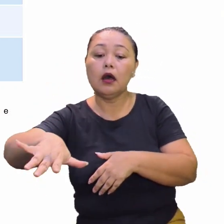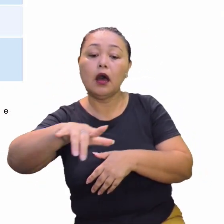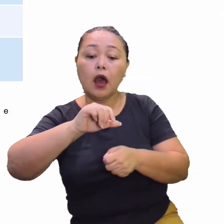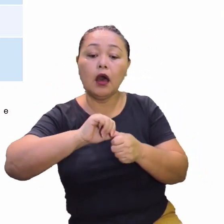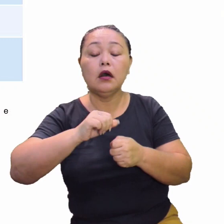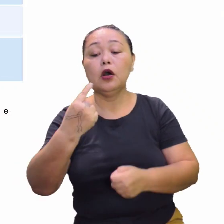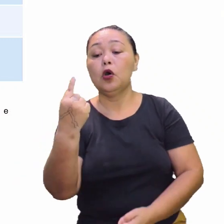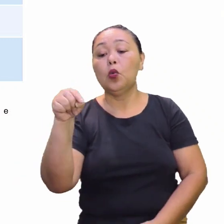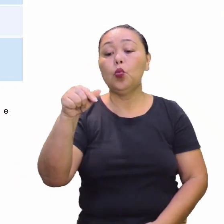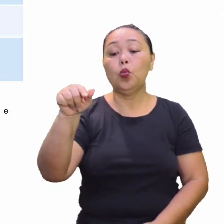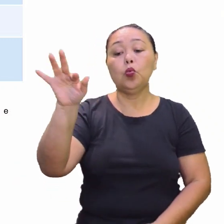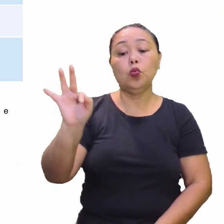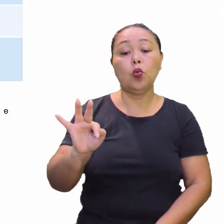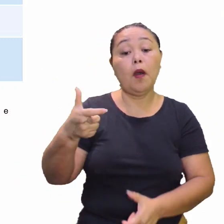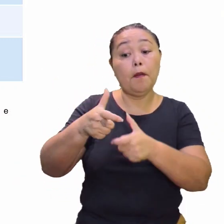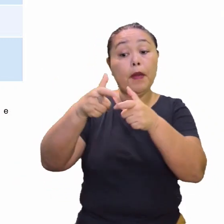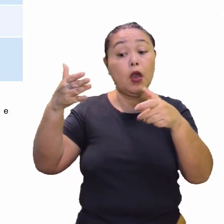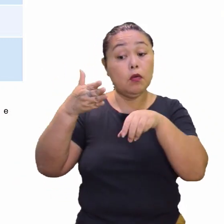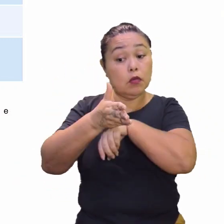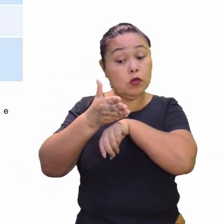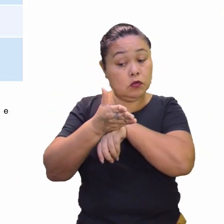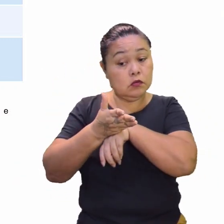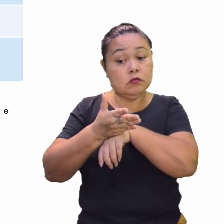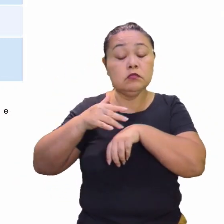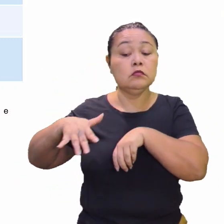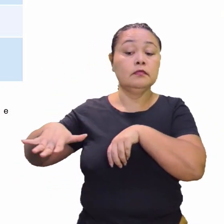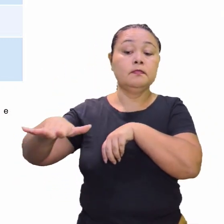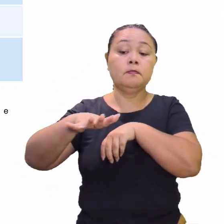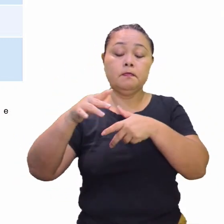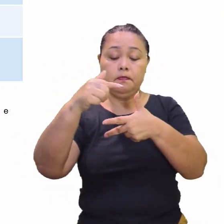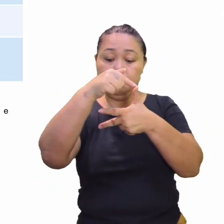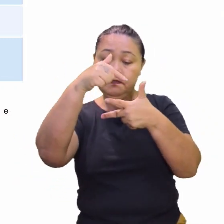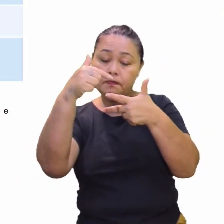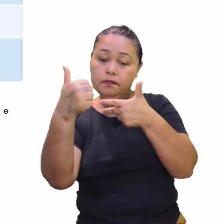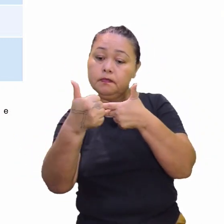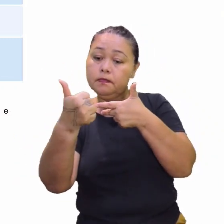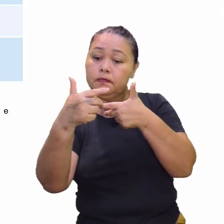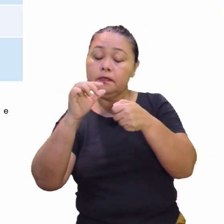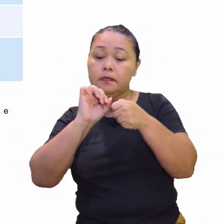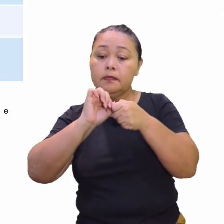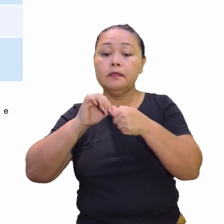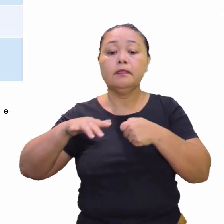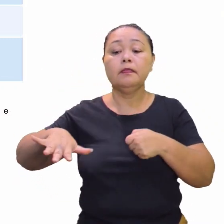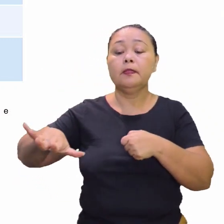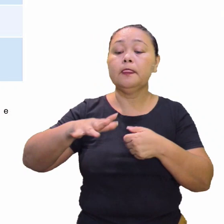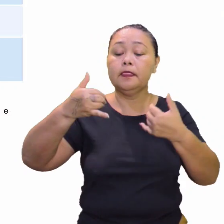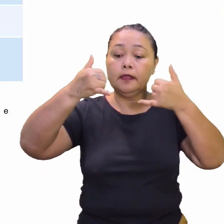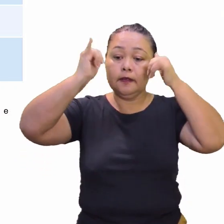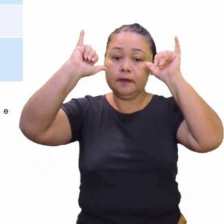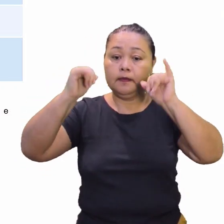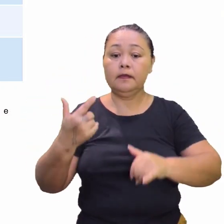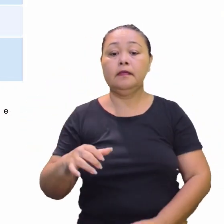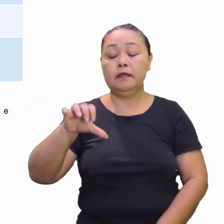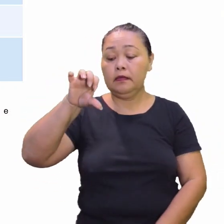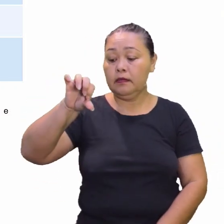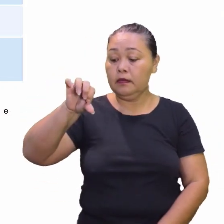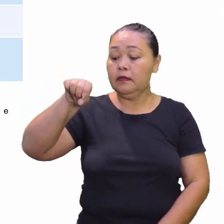analisar o que teve maior participação dentro do setor primário dessas atividades, foi a pecuária